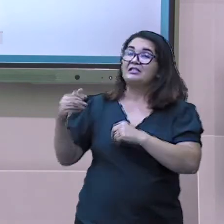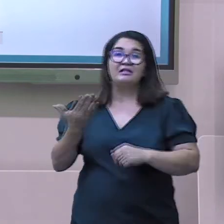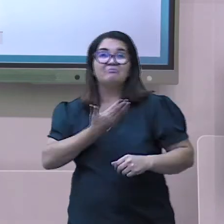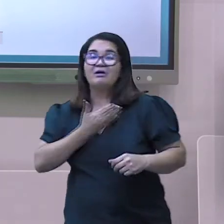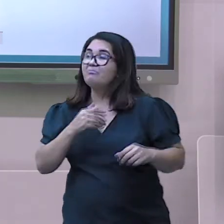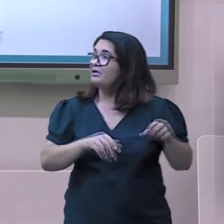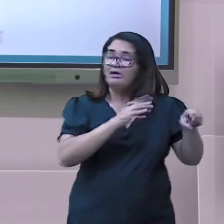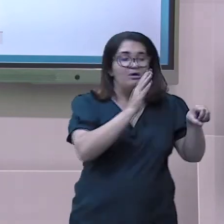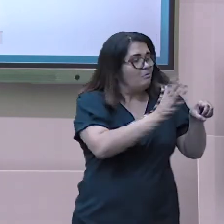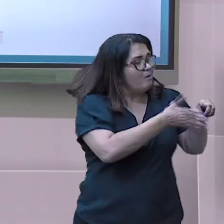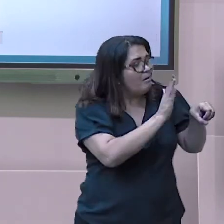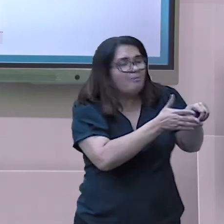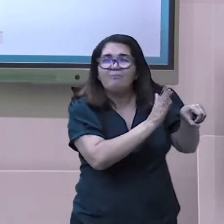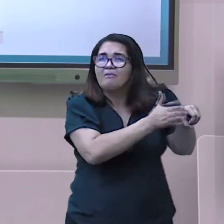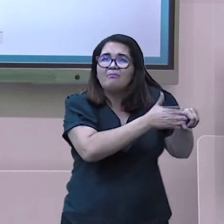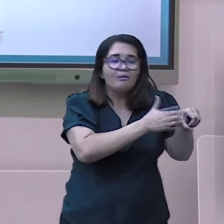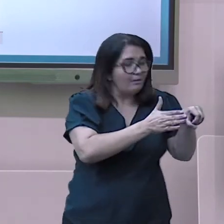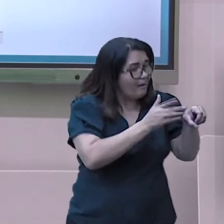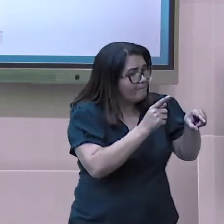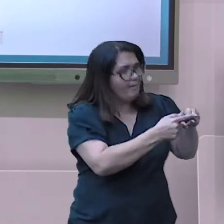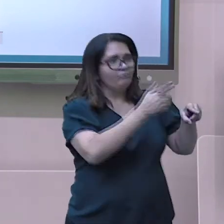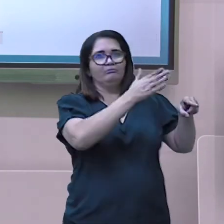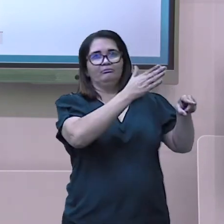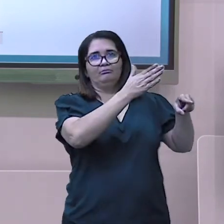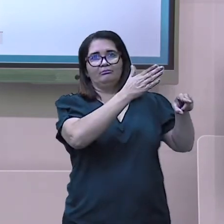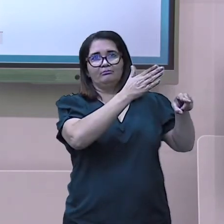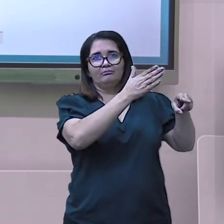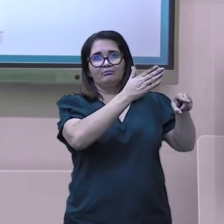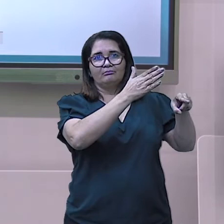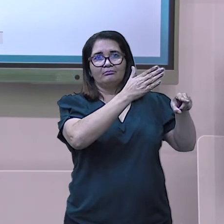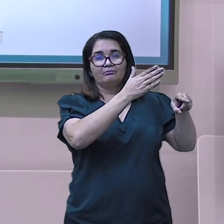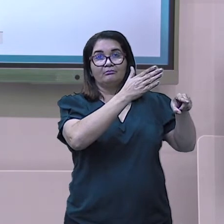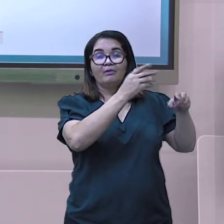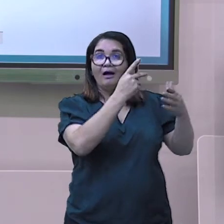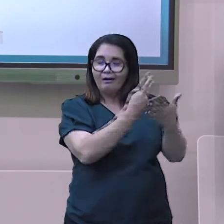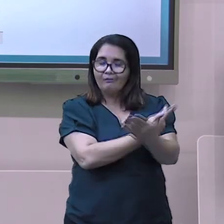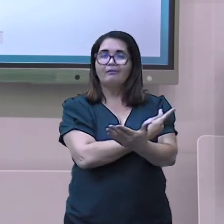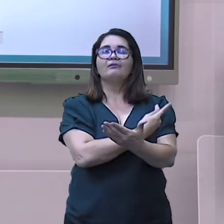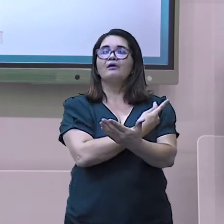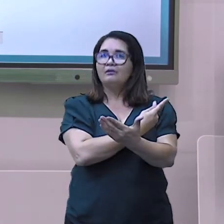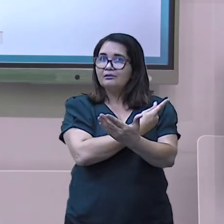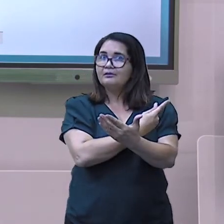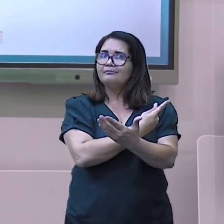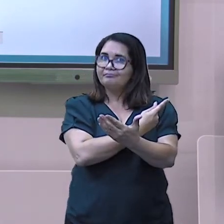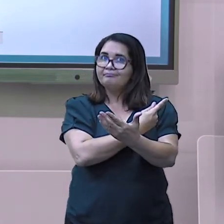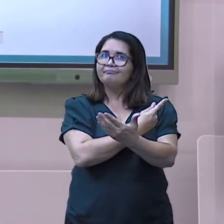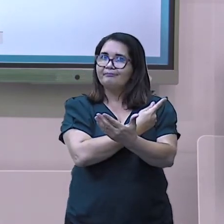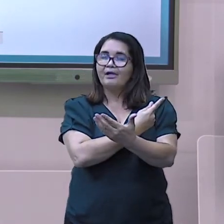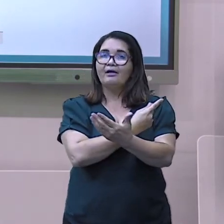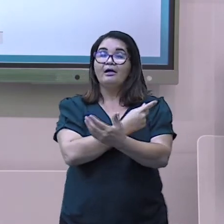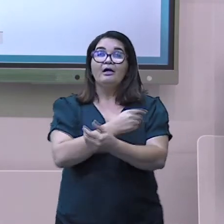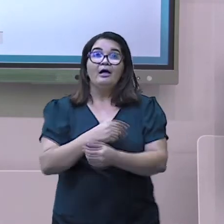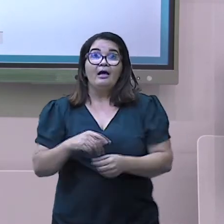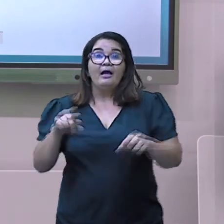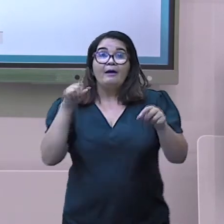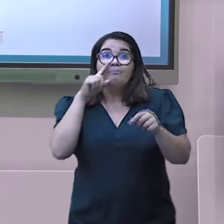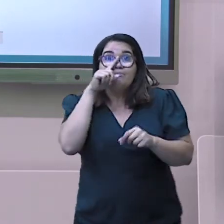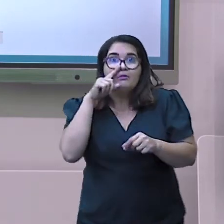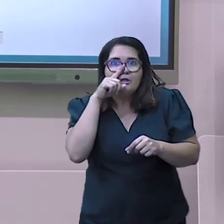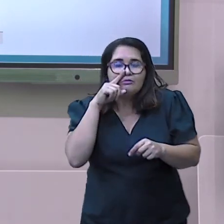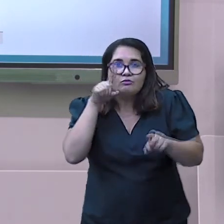jorrando ali muito sangue, ou pode haver também até mesmo a amputação de um membro. Então, é